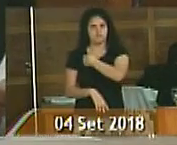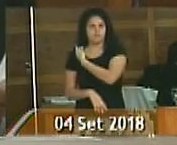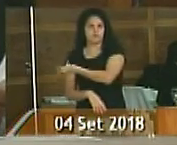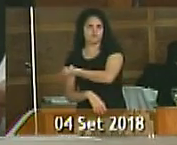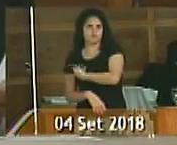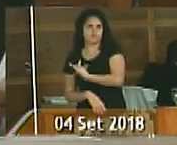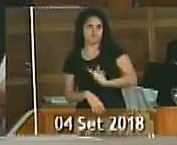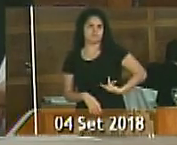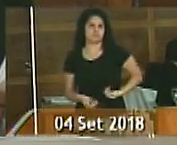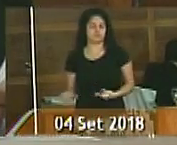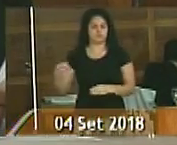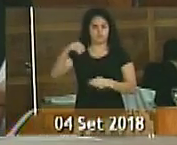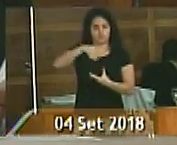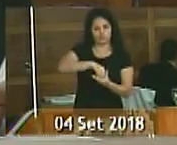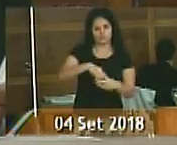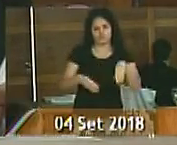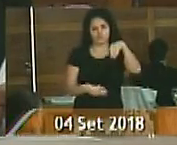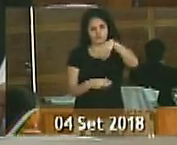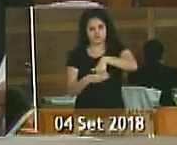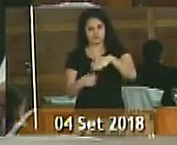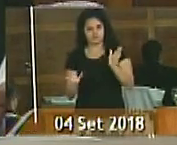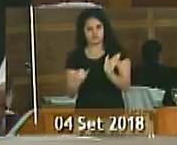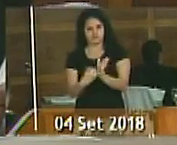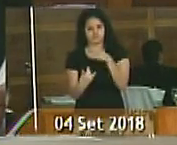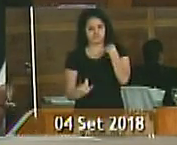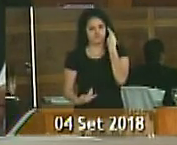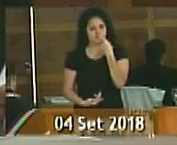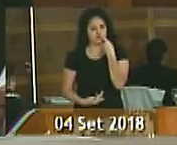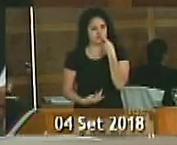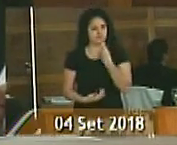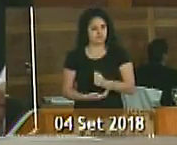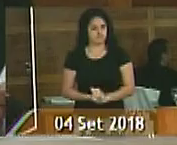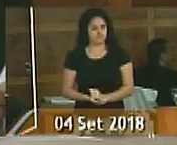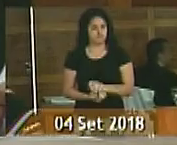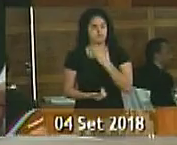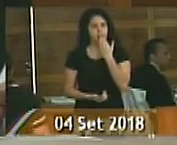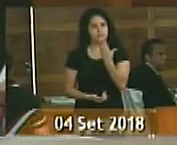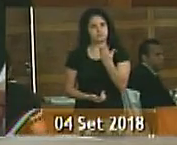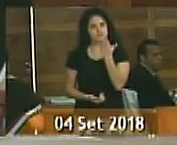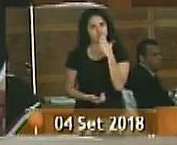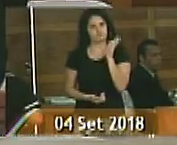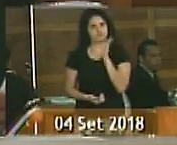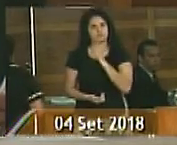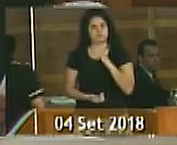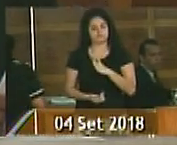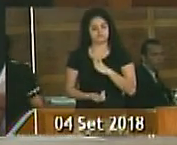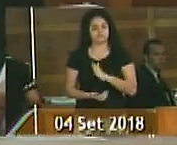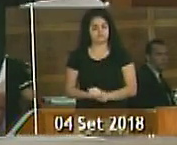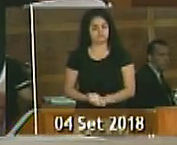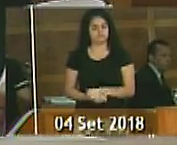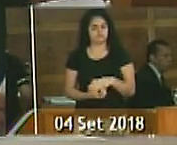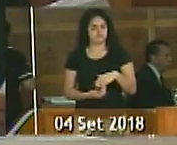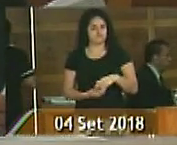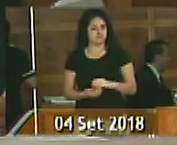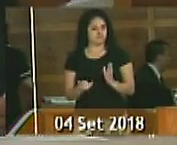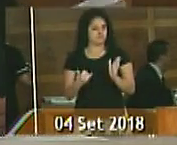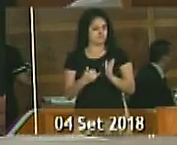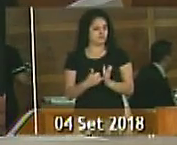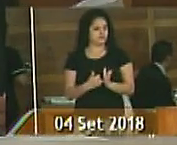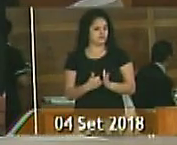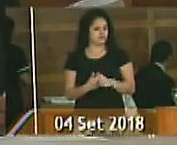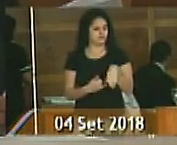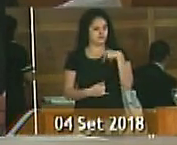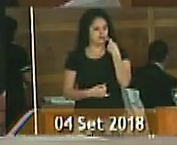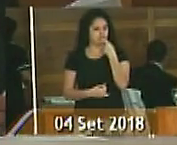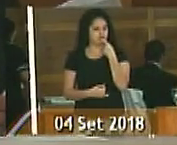senhor presidente colocou em votação esses requerimentos verbais que solicitaram o regime de urgência. A saber,